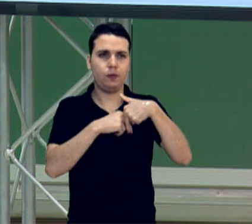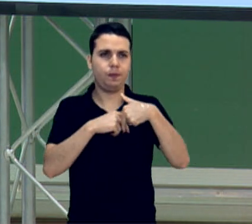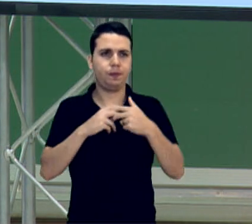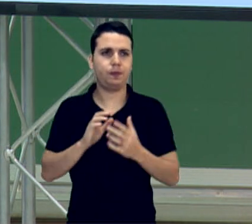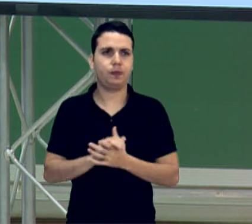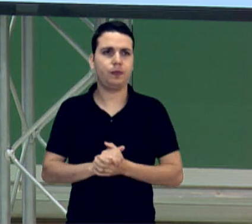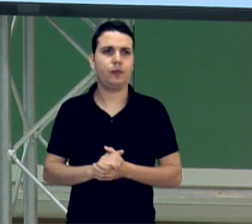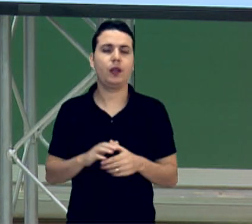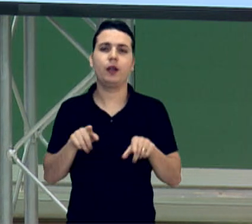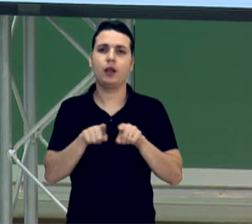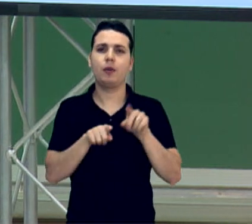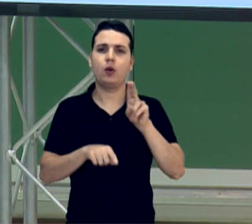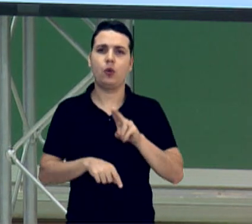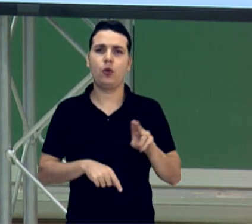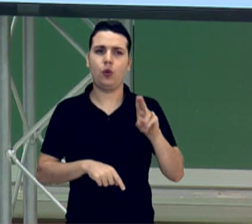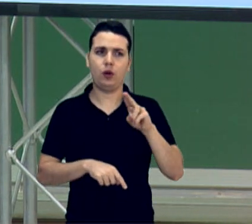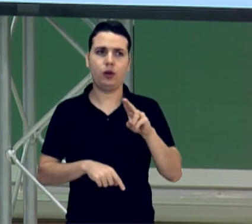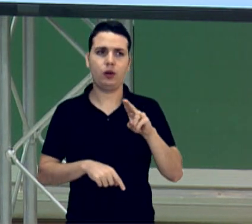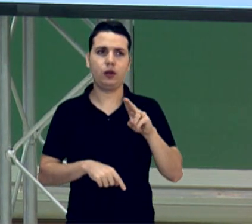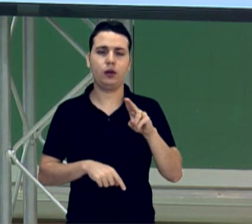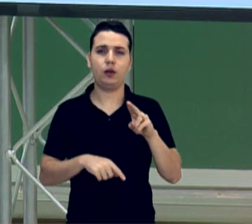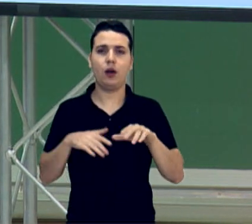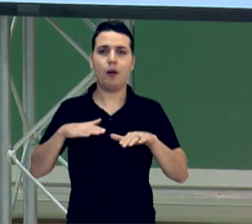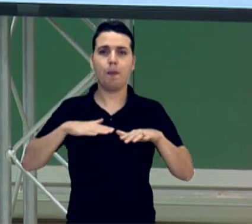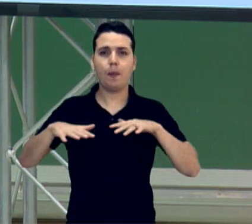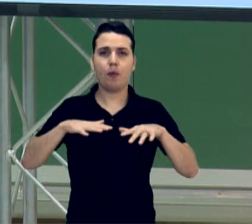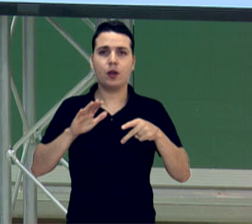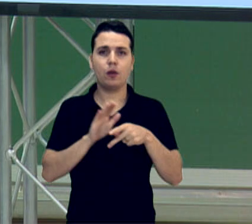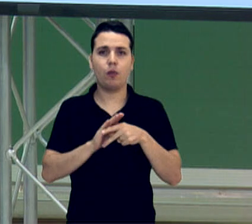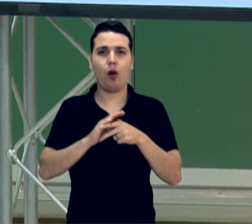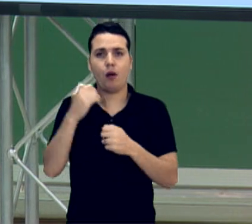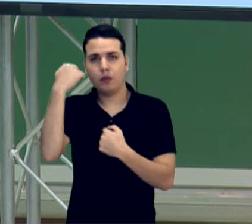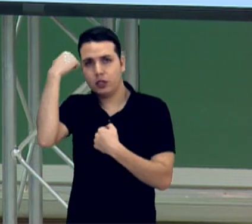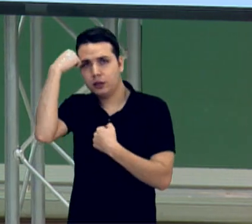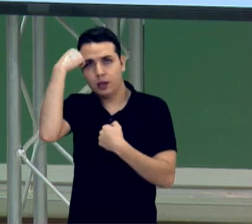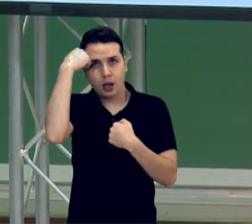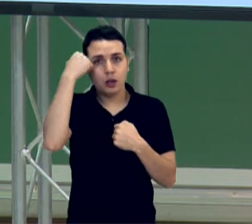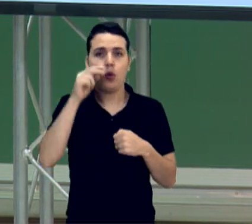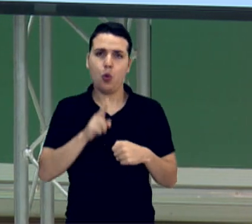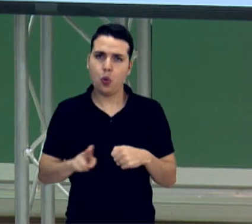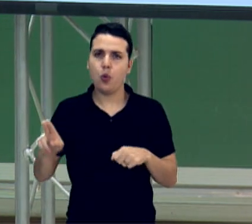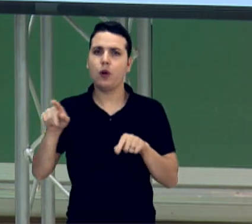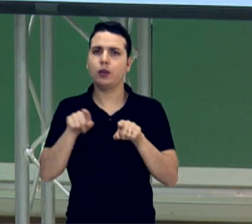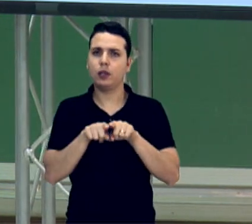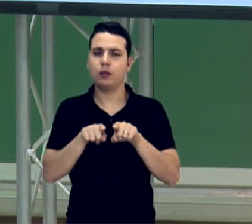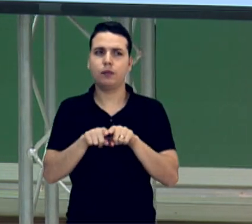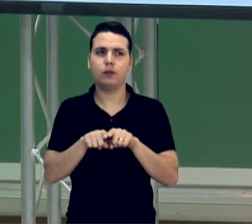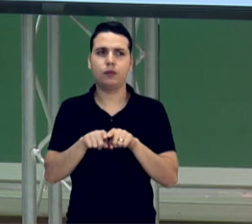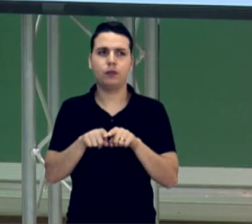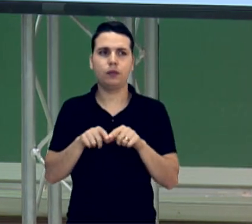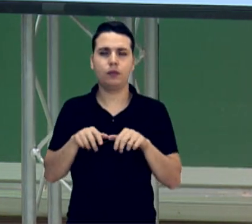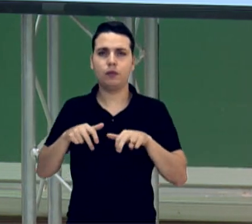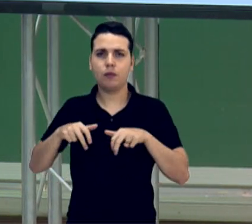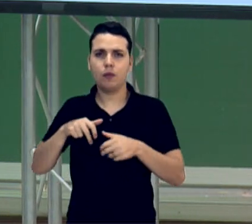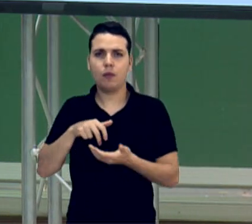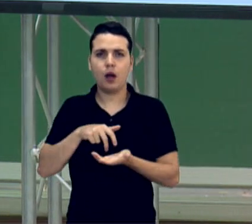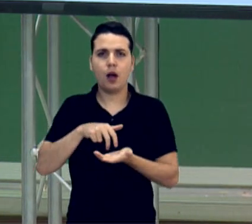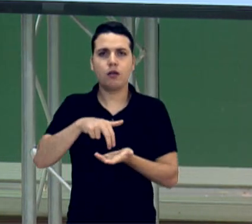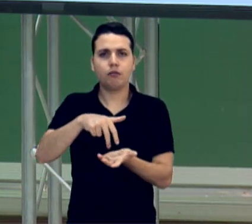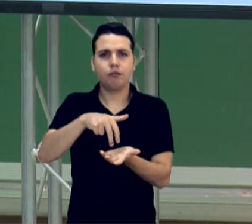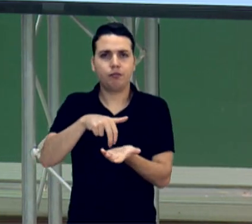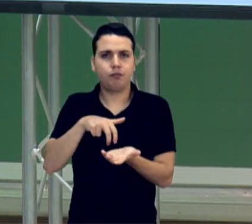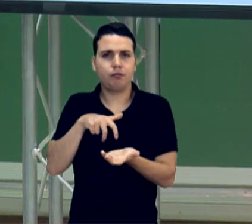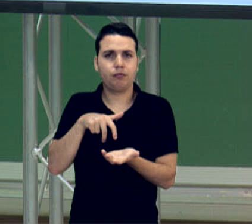usado, os passos estão sendo usados no sertanejo universitário, né, para o lado, para o outro, para frente,